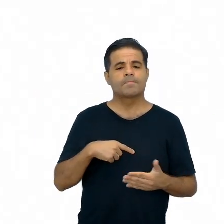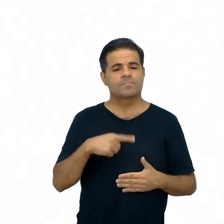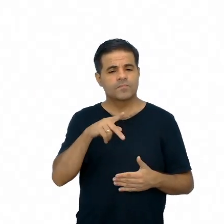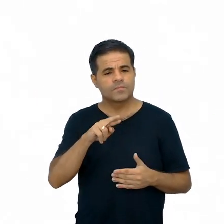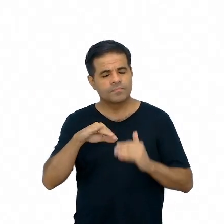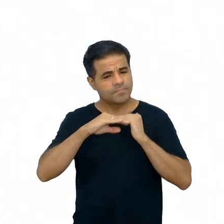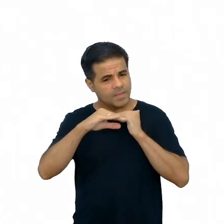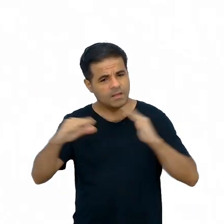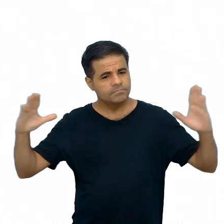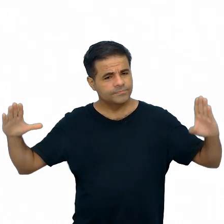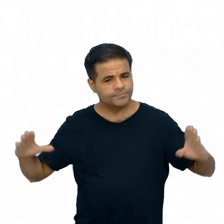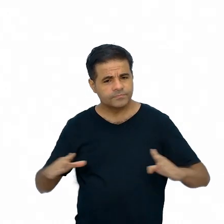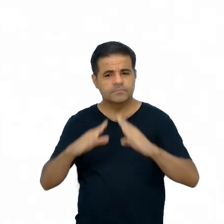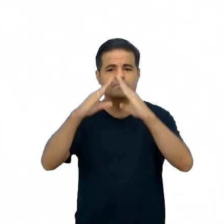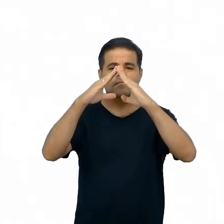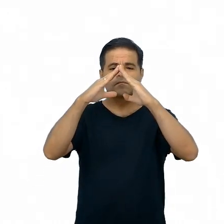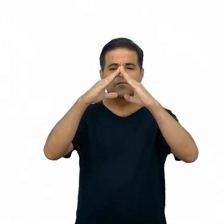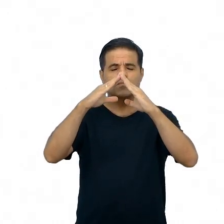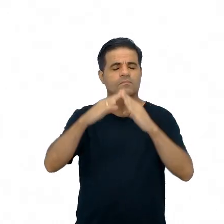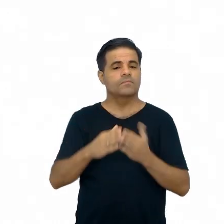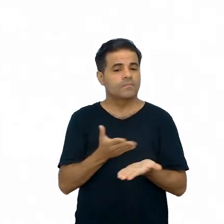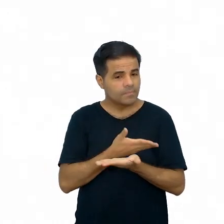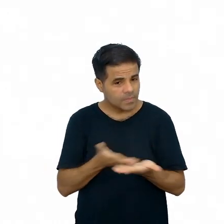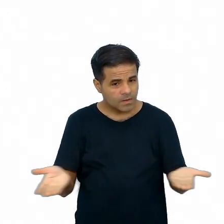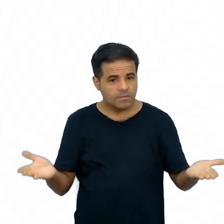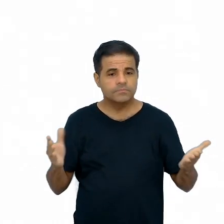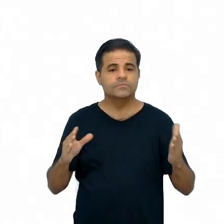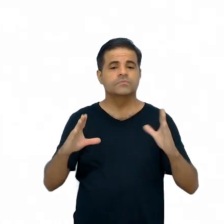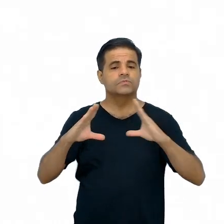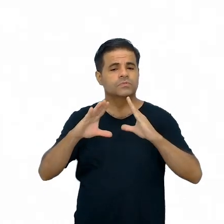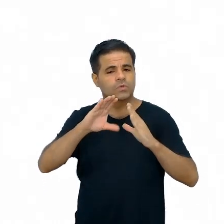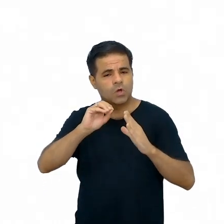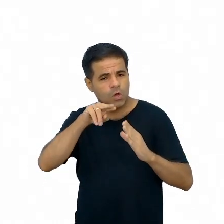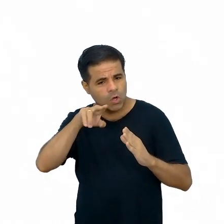prismas, as pirâmides, os cilindros, os cones.